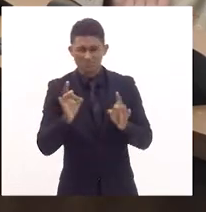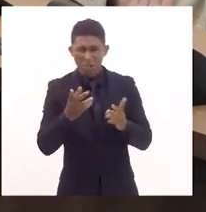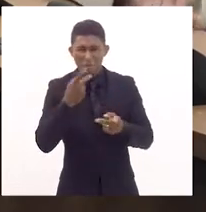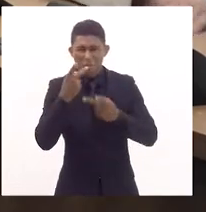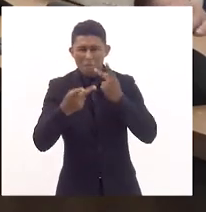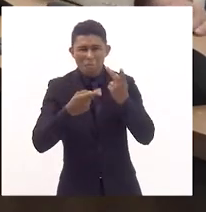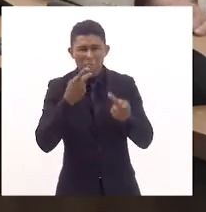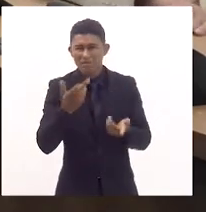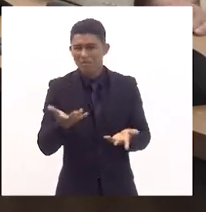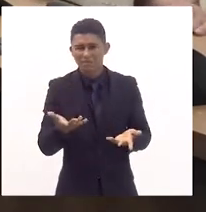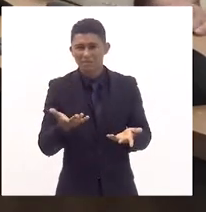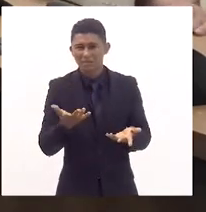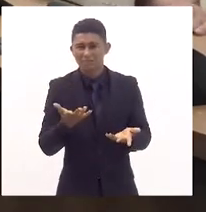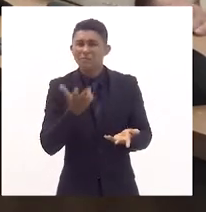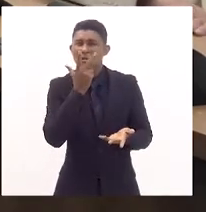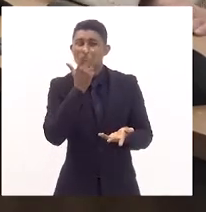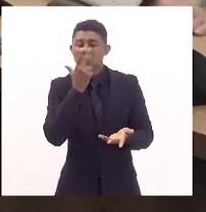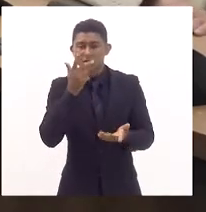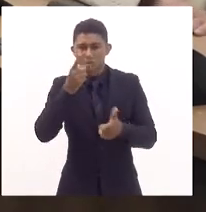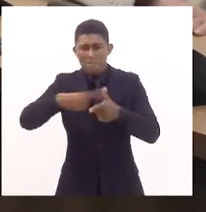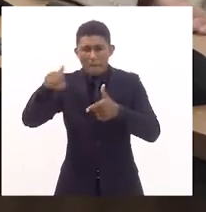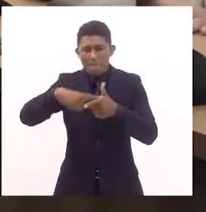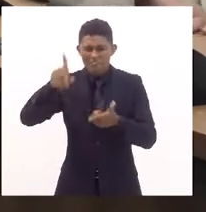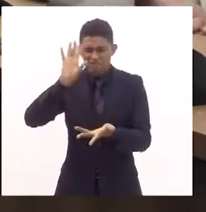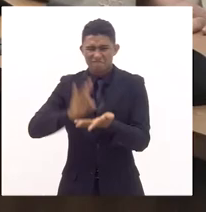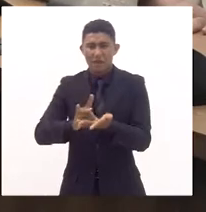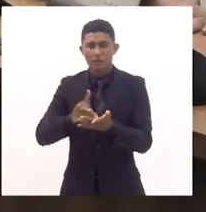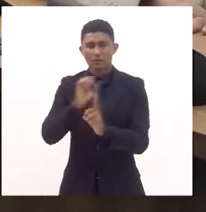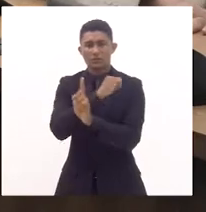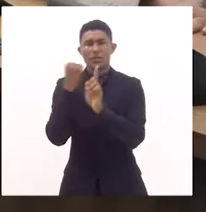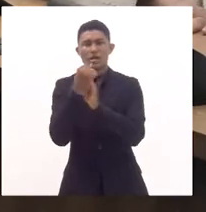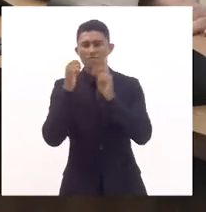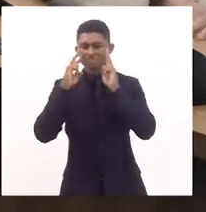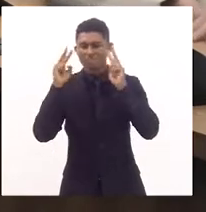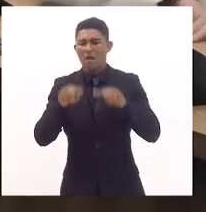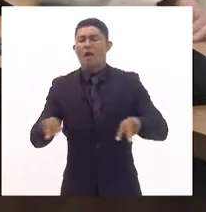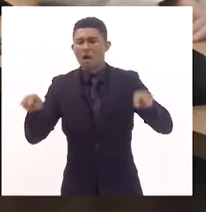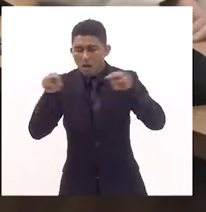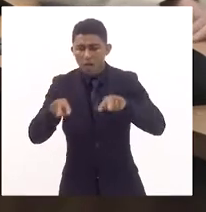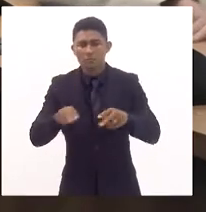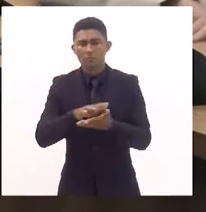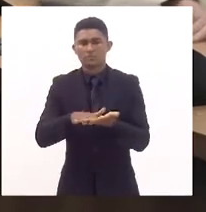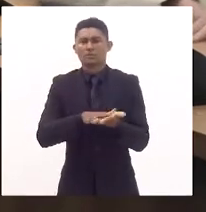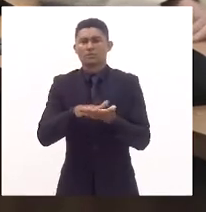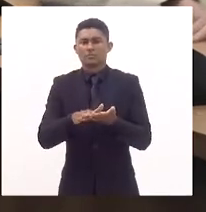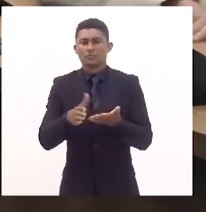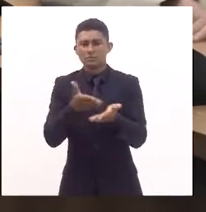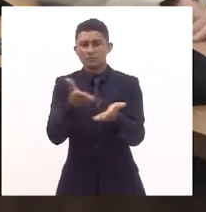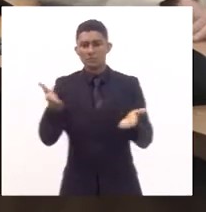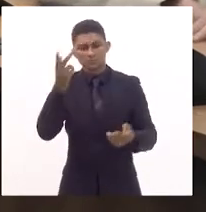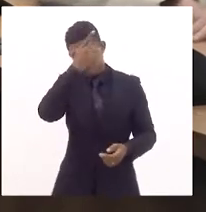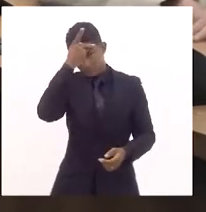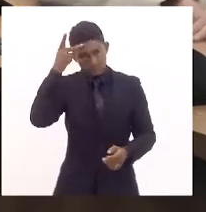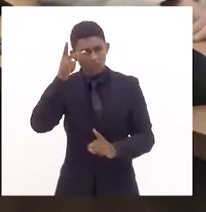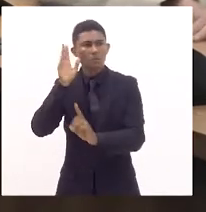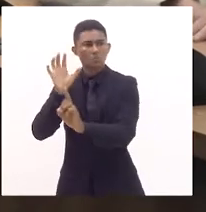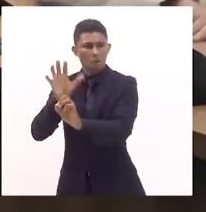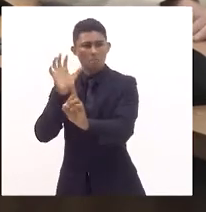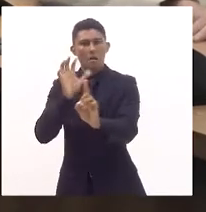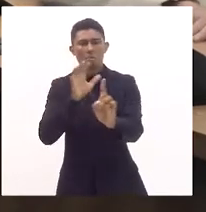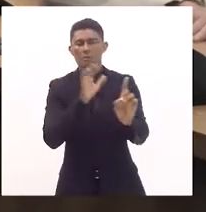que não enxerga para os problemas reais da civilização que, de fato, atingem todo mundo.